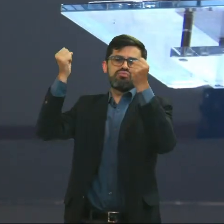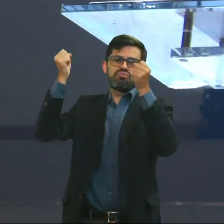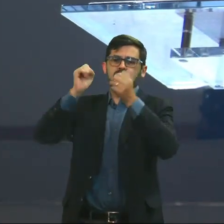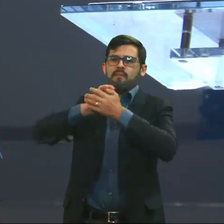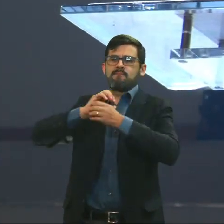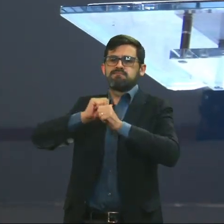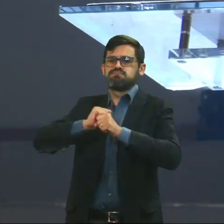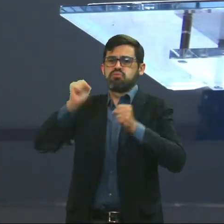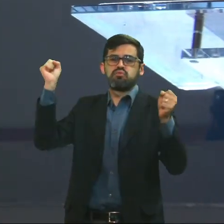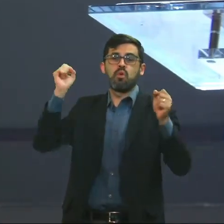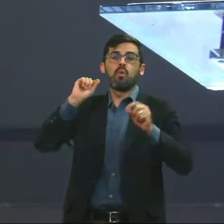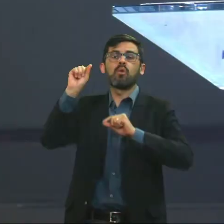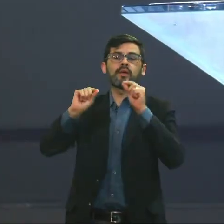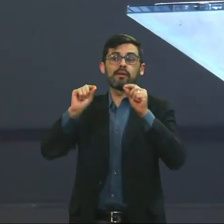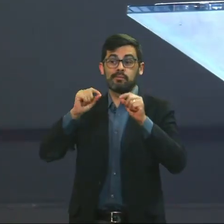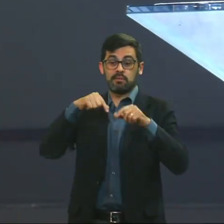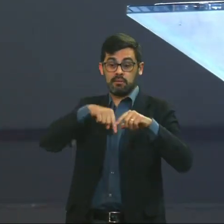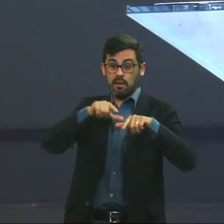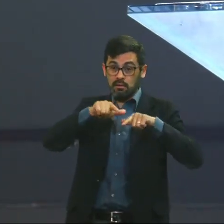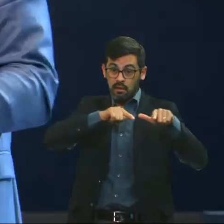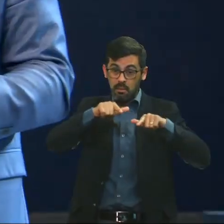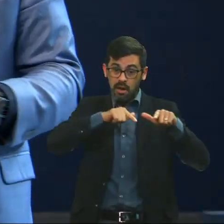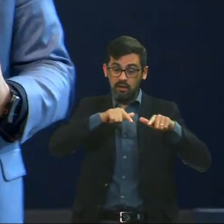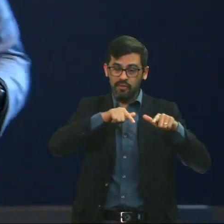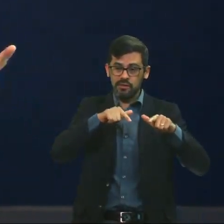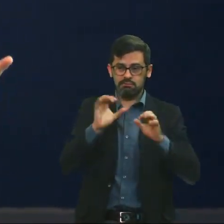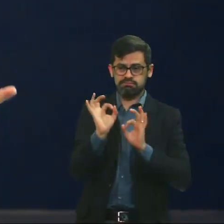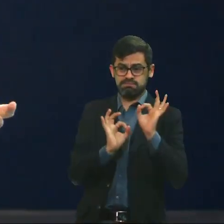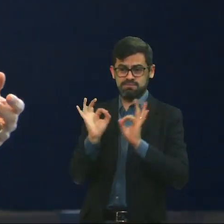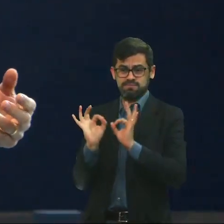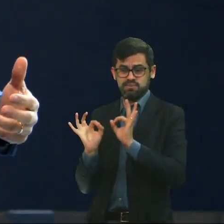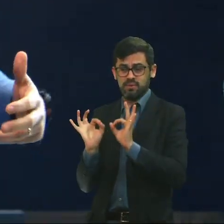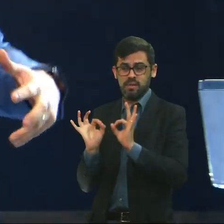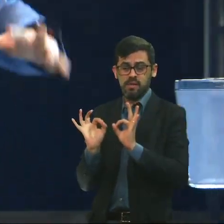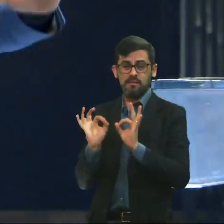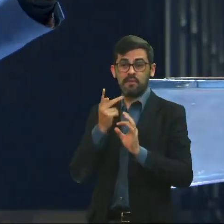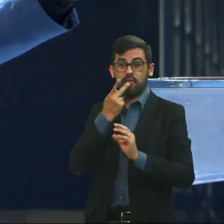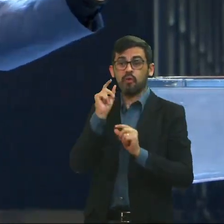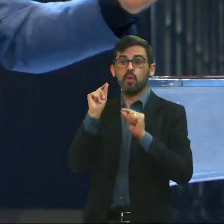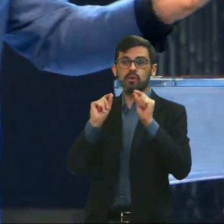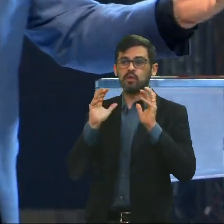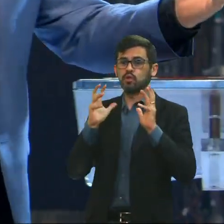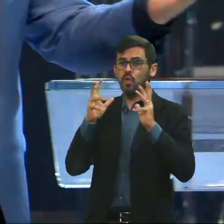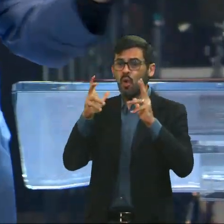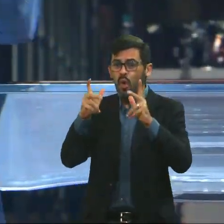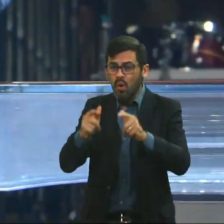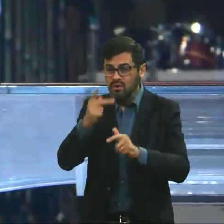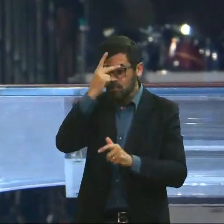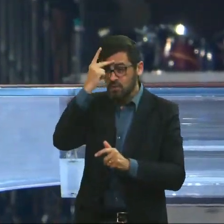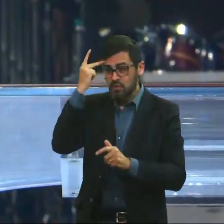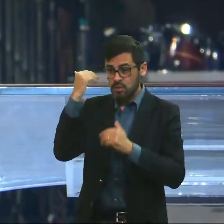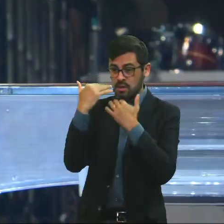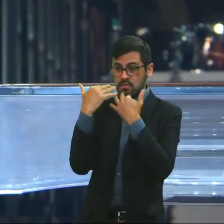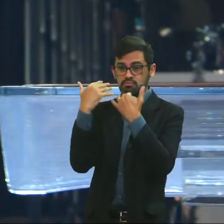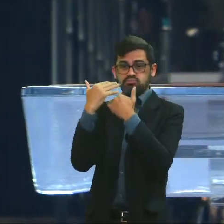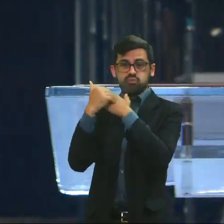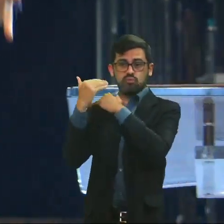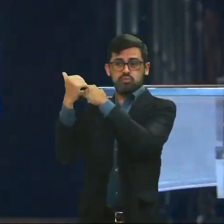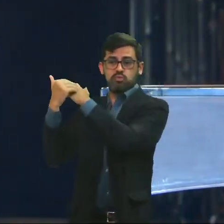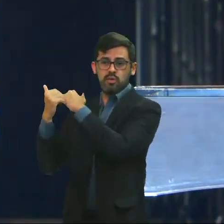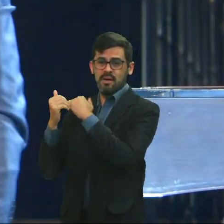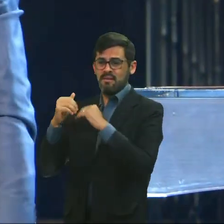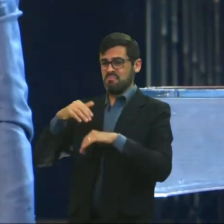explodiu? E naquela época ele trabalhava na NASA. E ele disse que todos os cientistas foram chamados, mais de